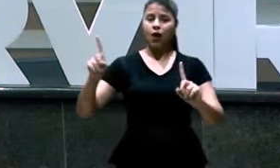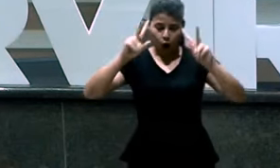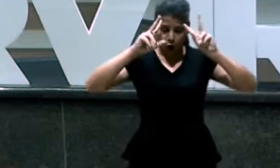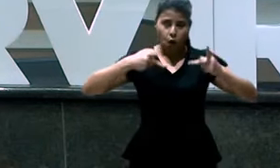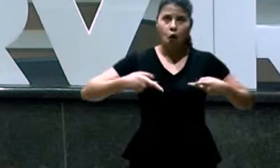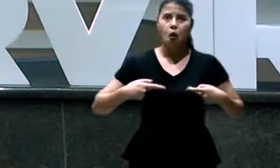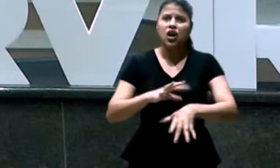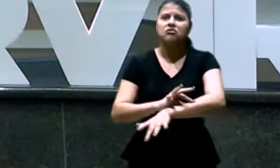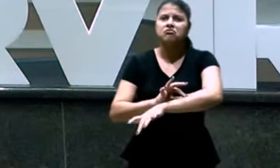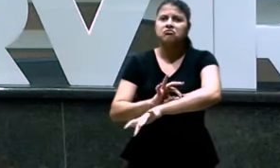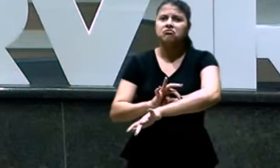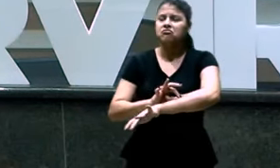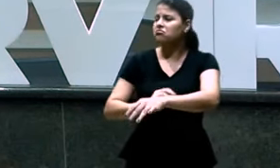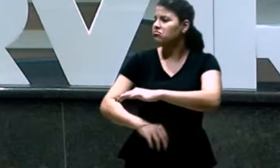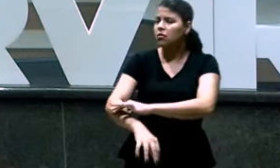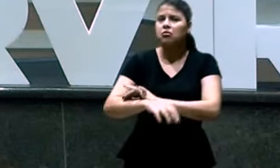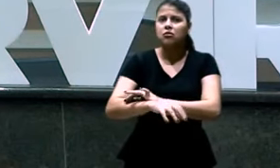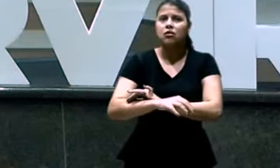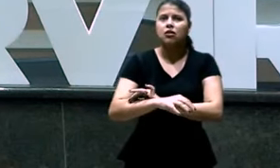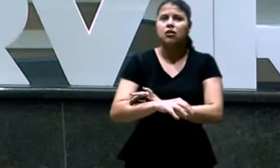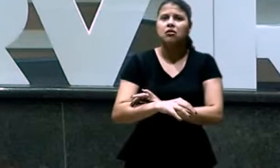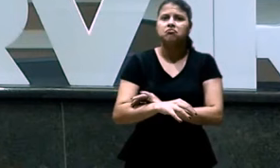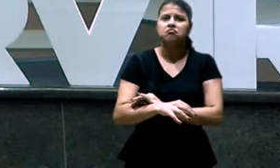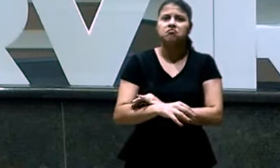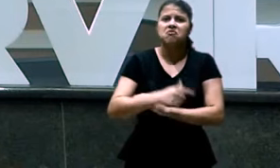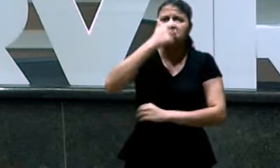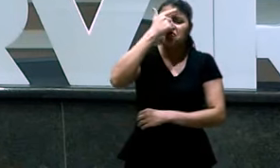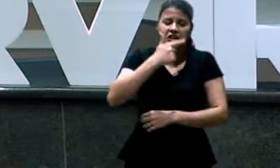no templo de Zorobabel, sem formosura,